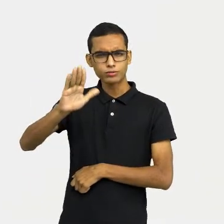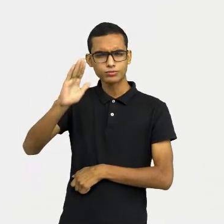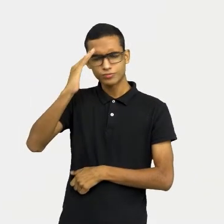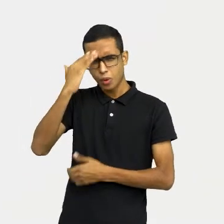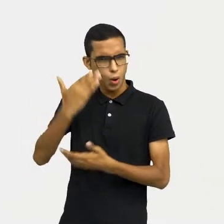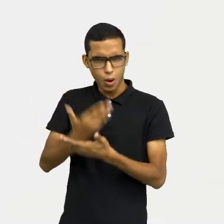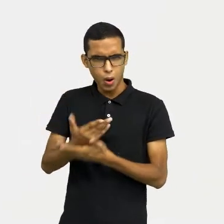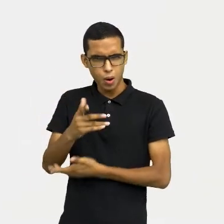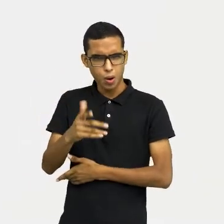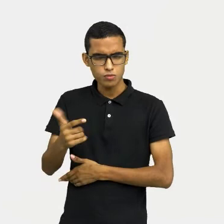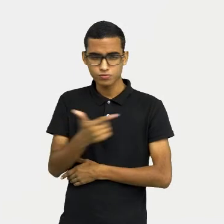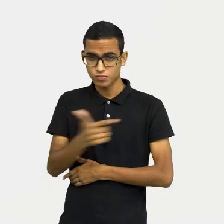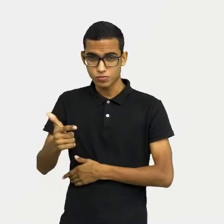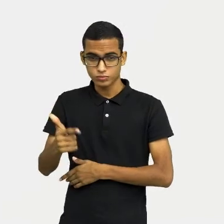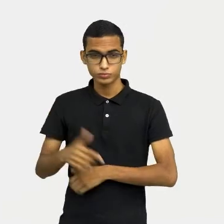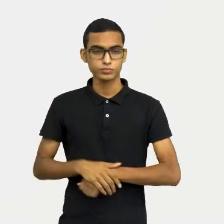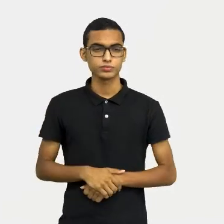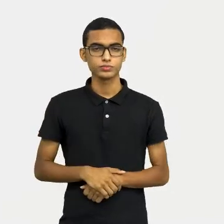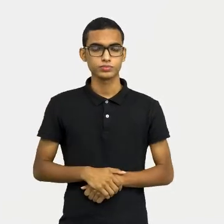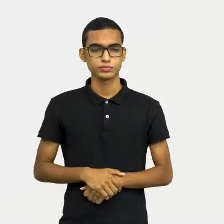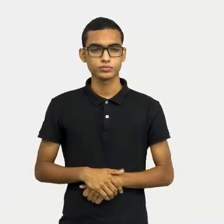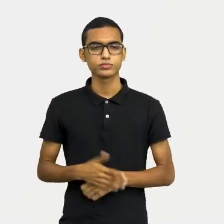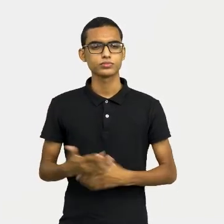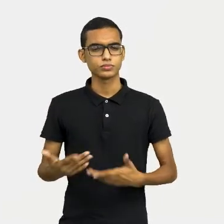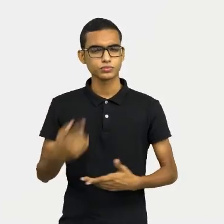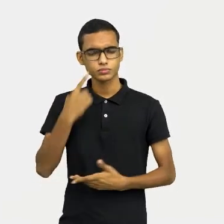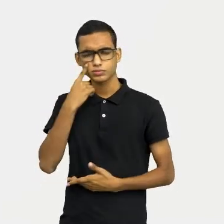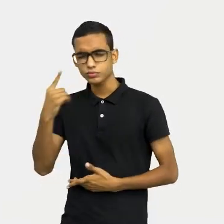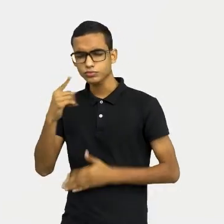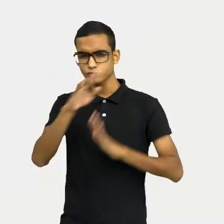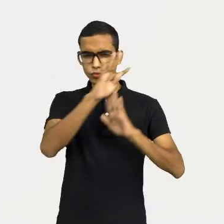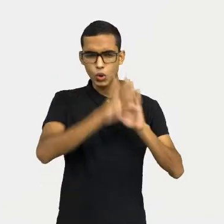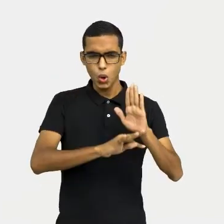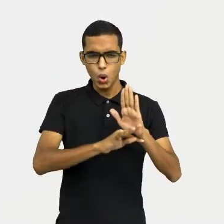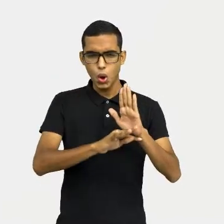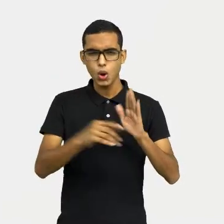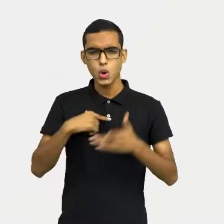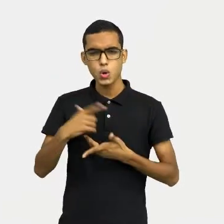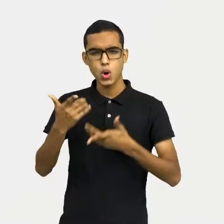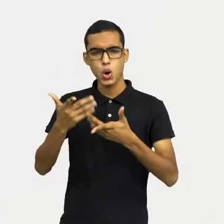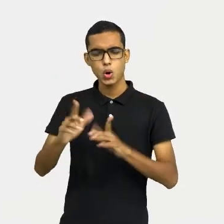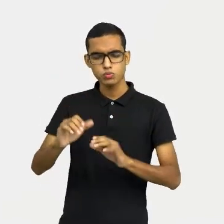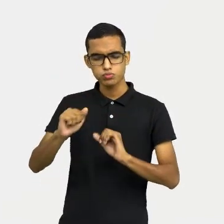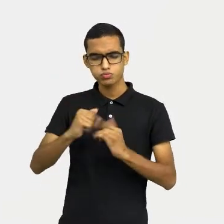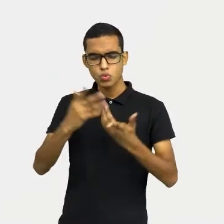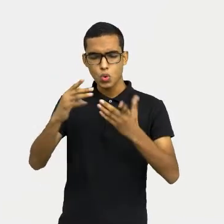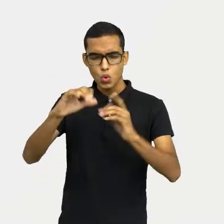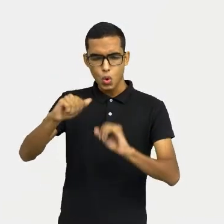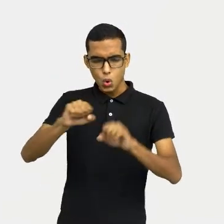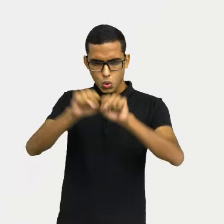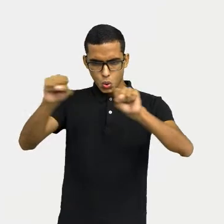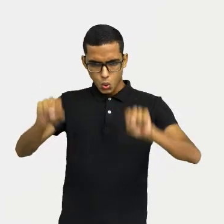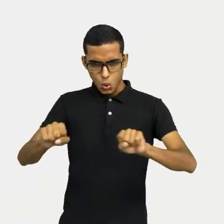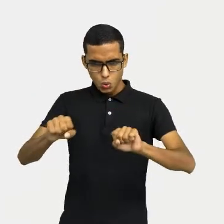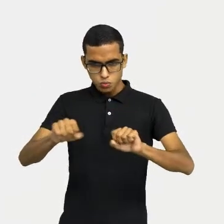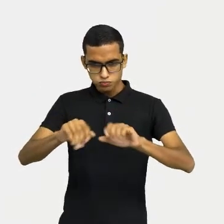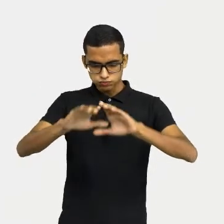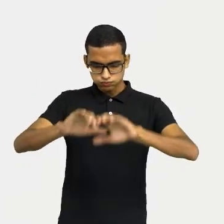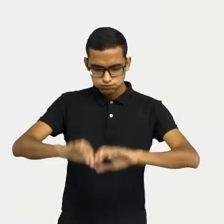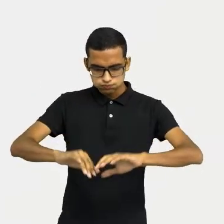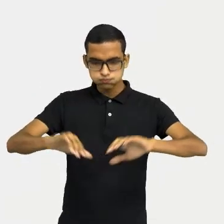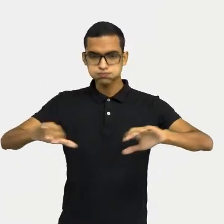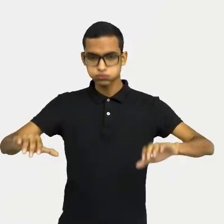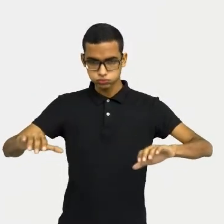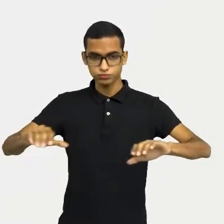texto. A ruptura do sistema internacional com a Revolução